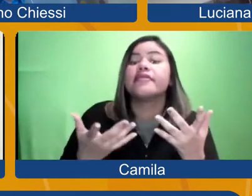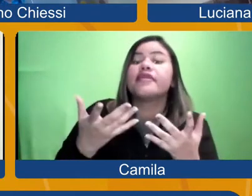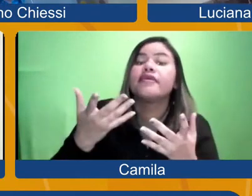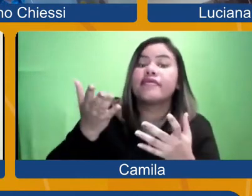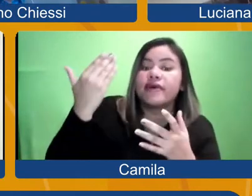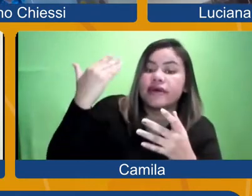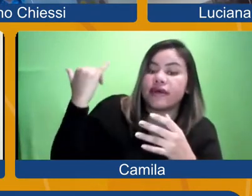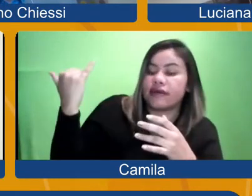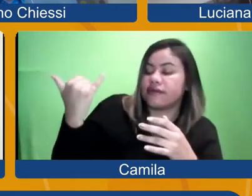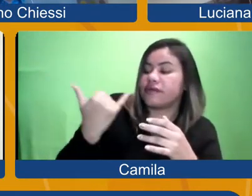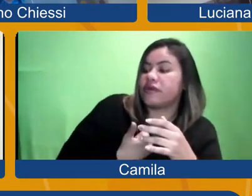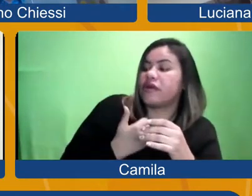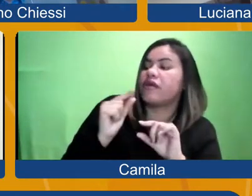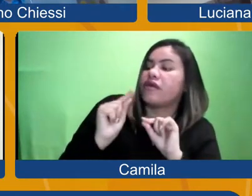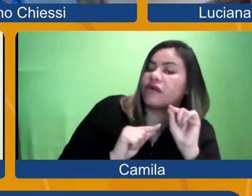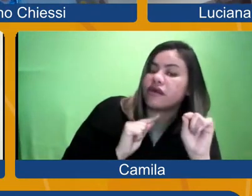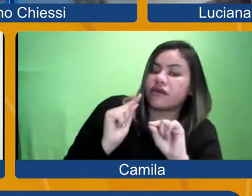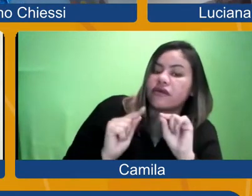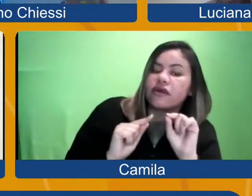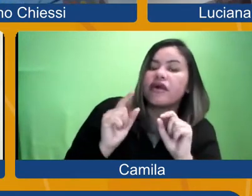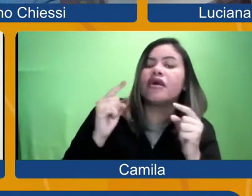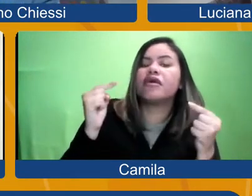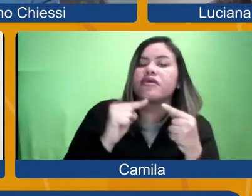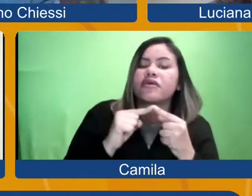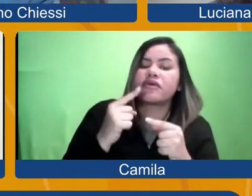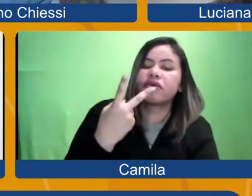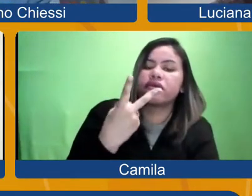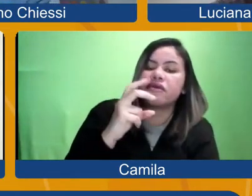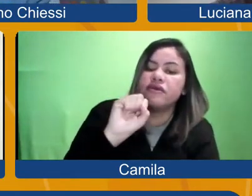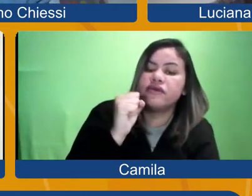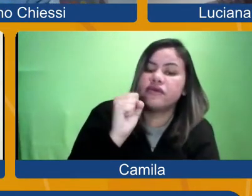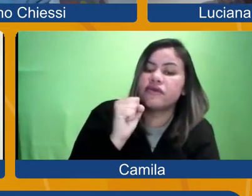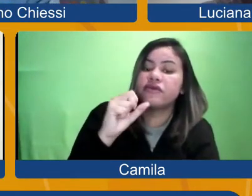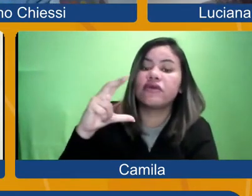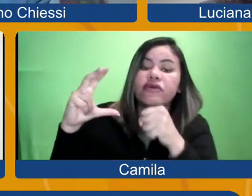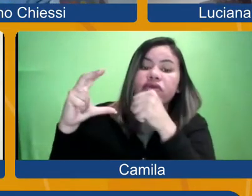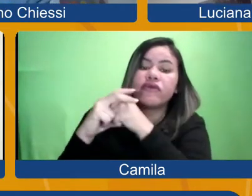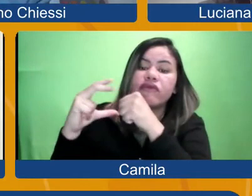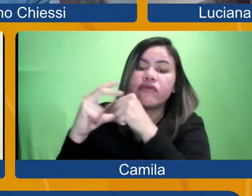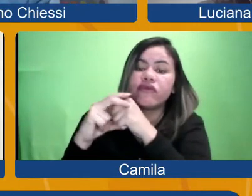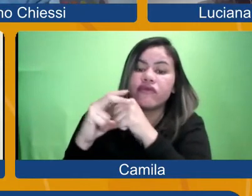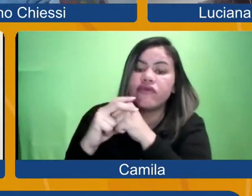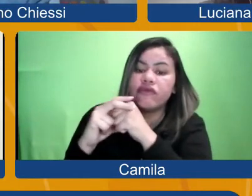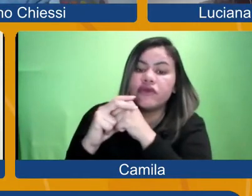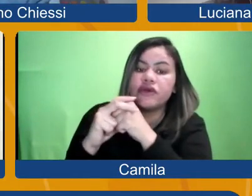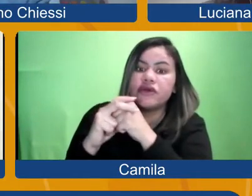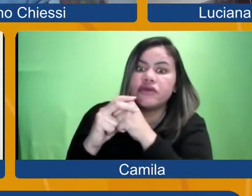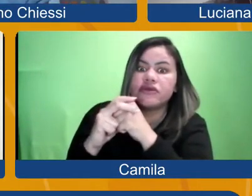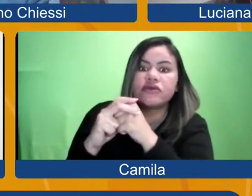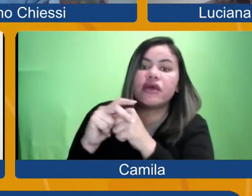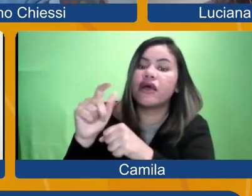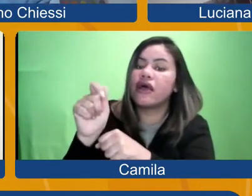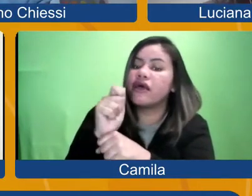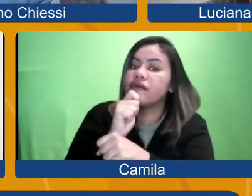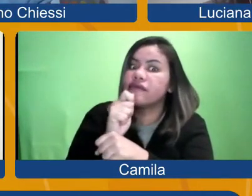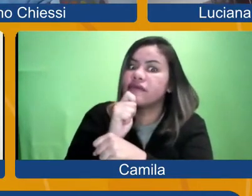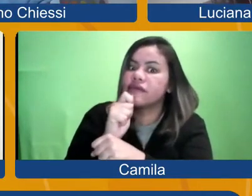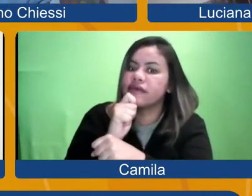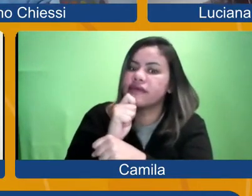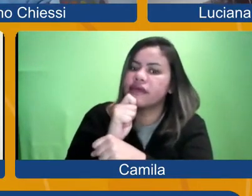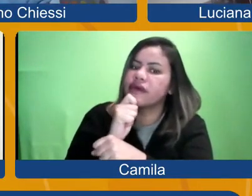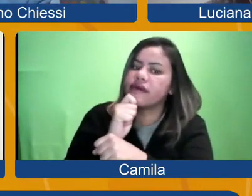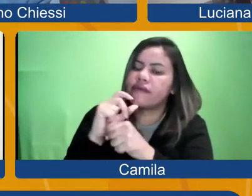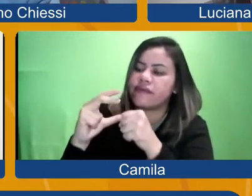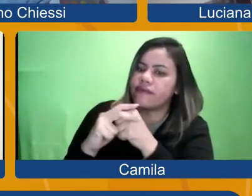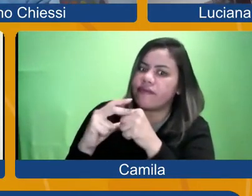que tinha estimativa de 28 vírus, né, para acordar. Imaginem, desses 28 aí, né,